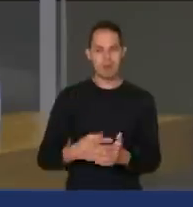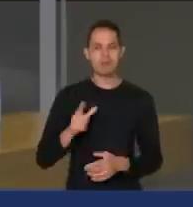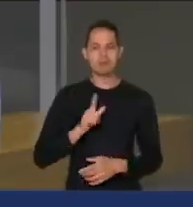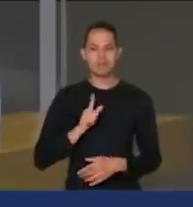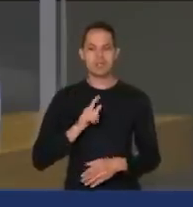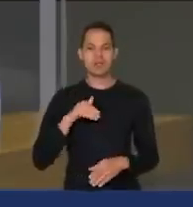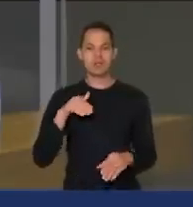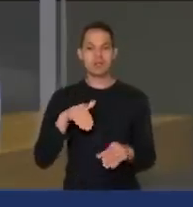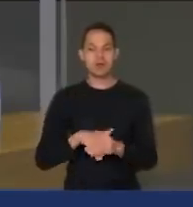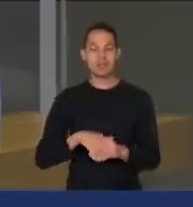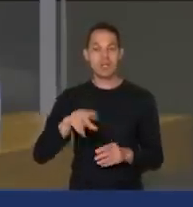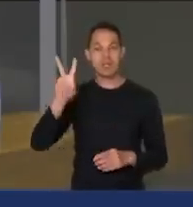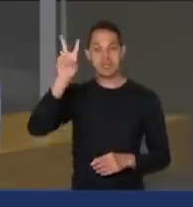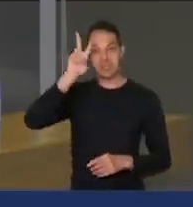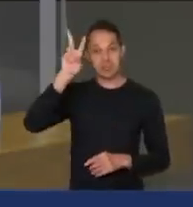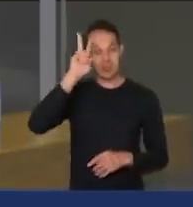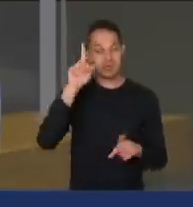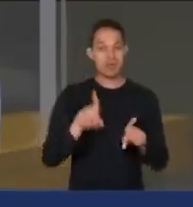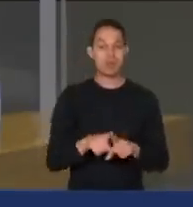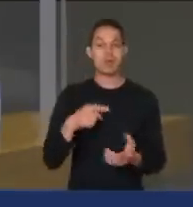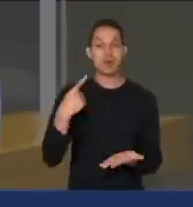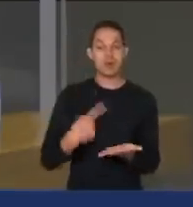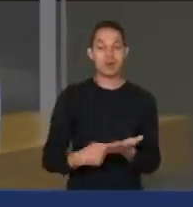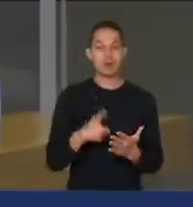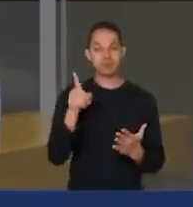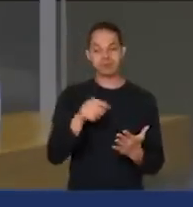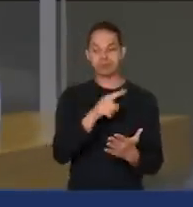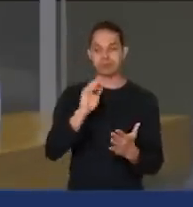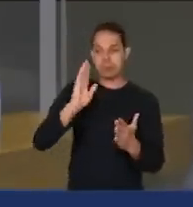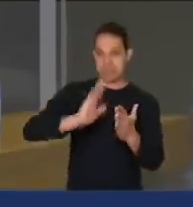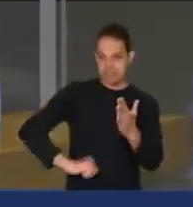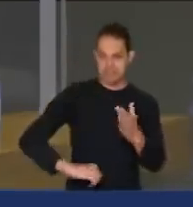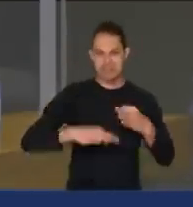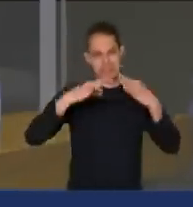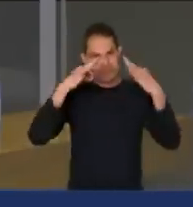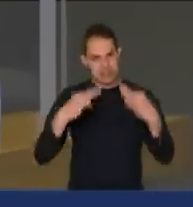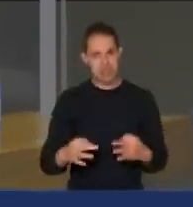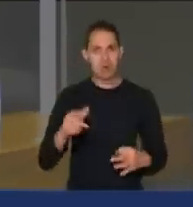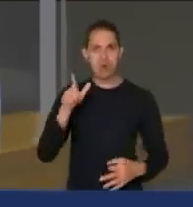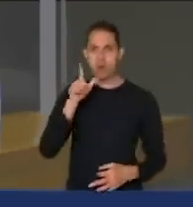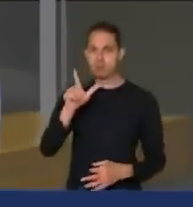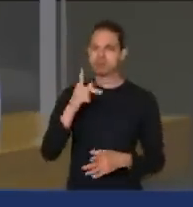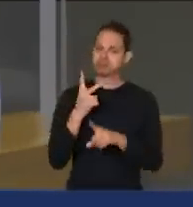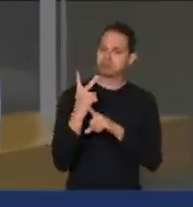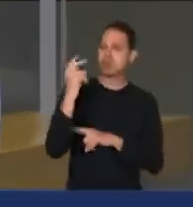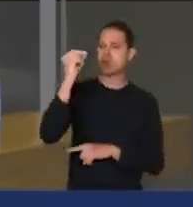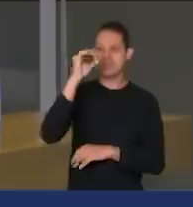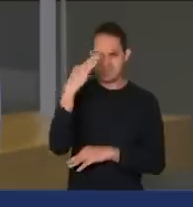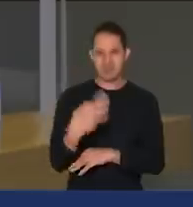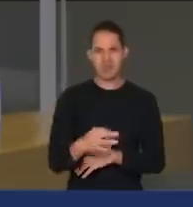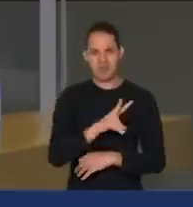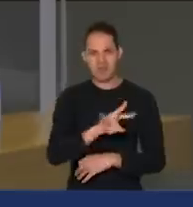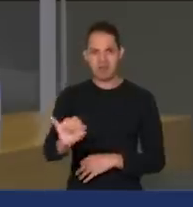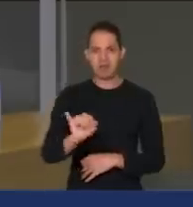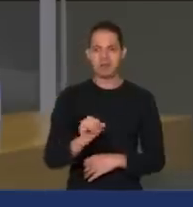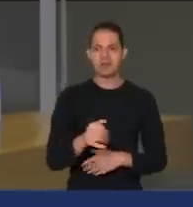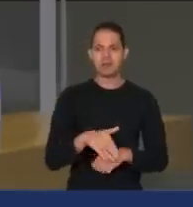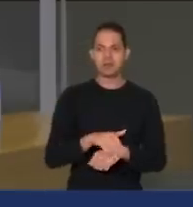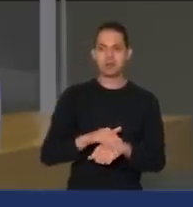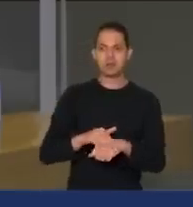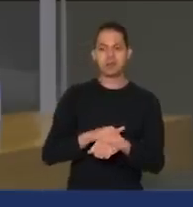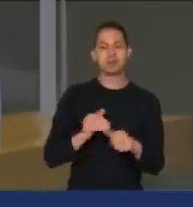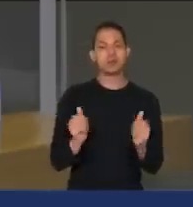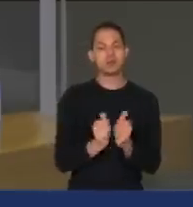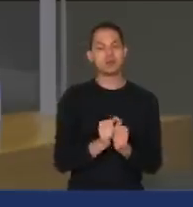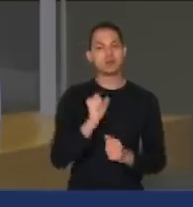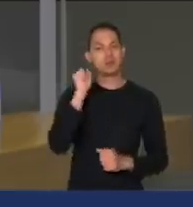deliberado já na segunda-feira, compromisso pela derrubada, e sem dúvida nenhuma essa vai ser uma grande conquista, essa vai ser uma grande, em conversa com o senador, líder